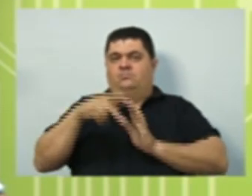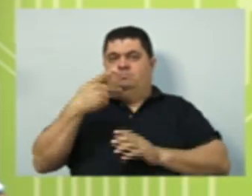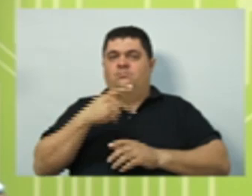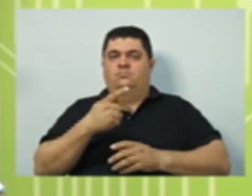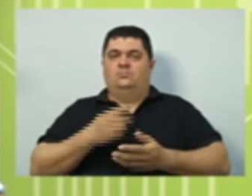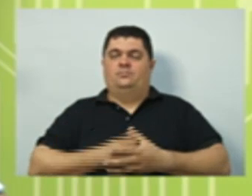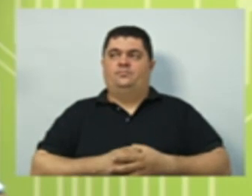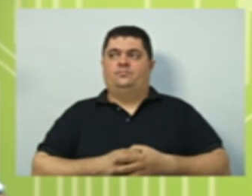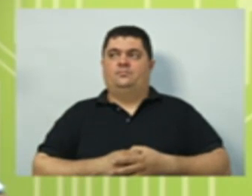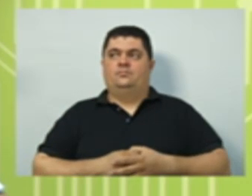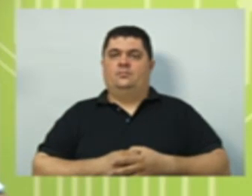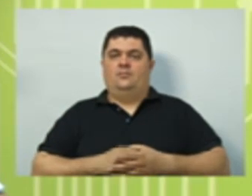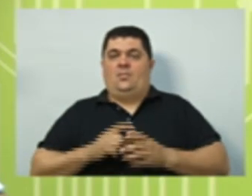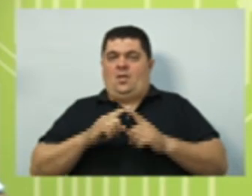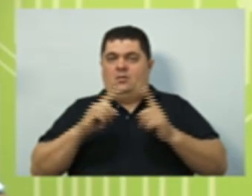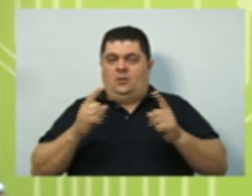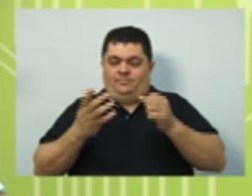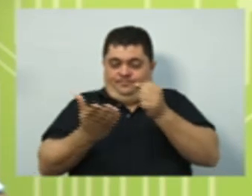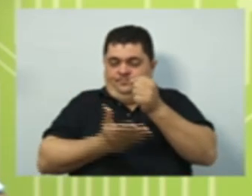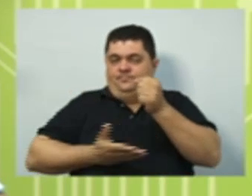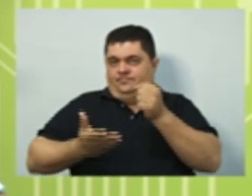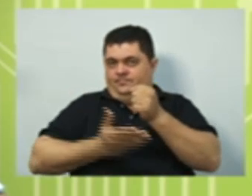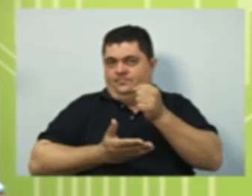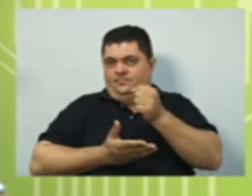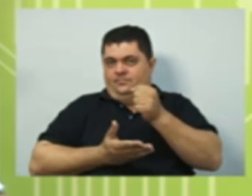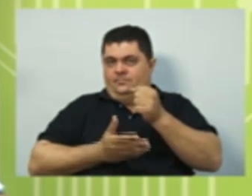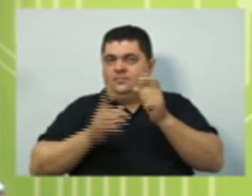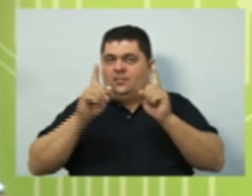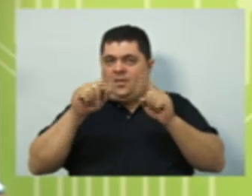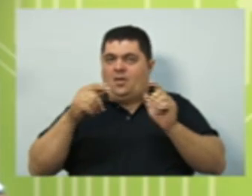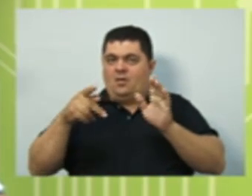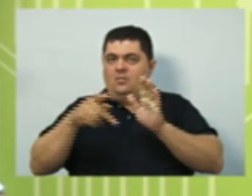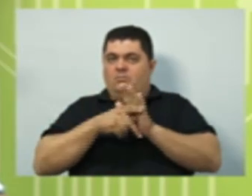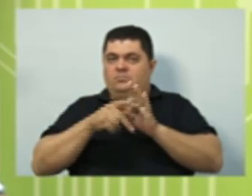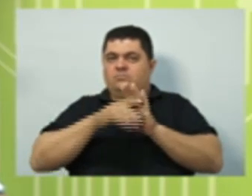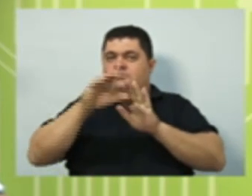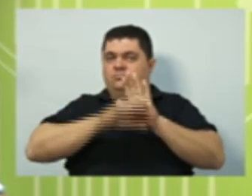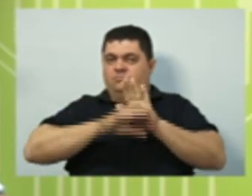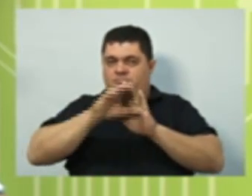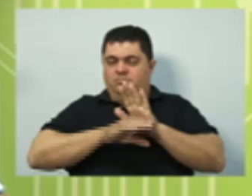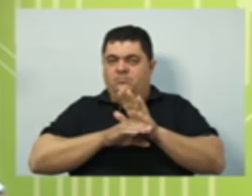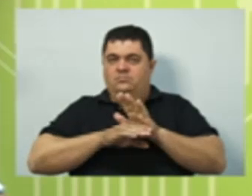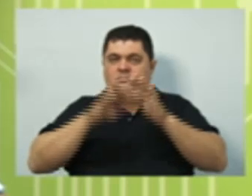atualmente. Mas a base é o conceito filosófico.